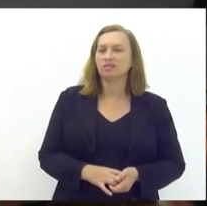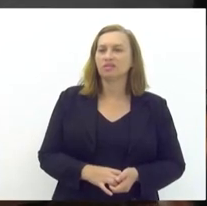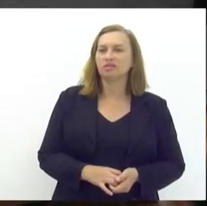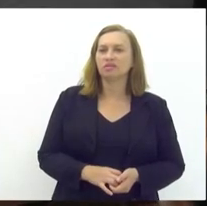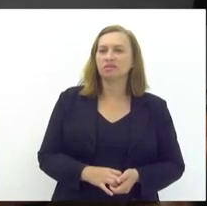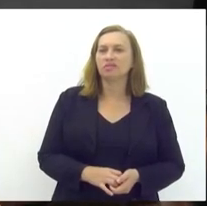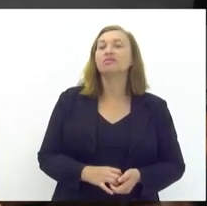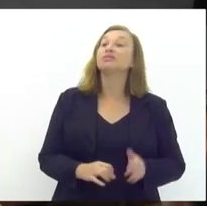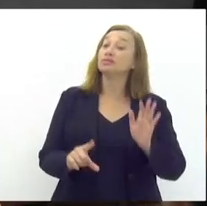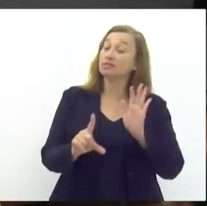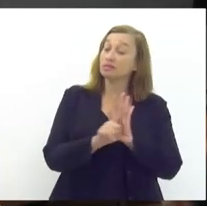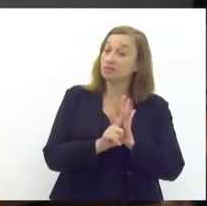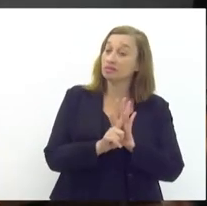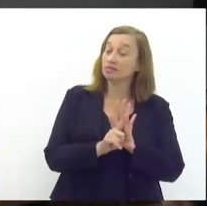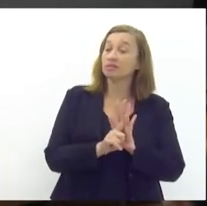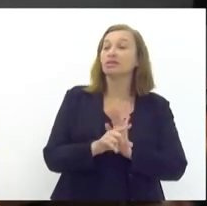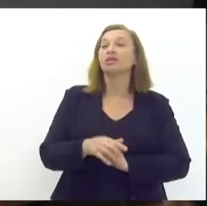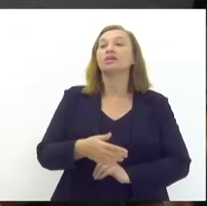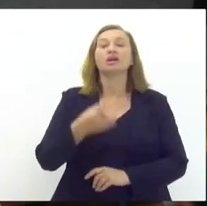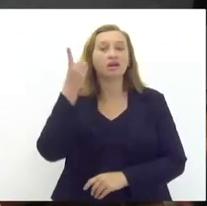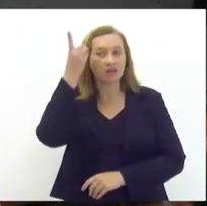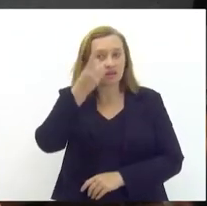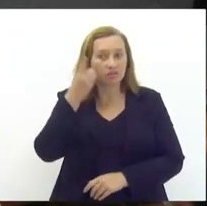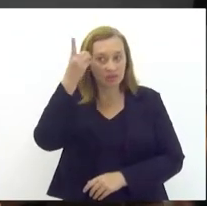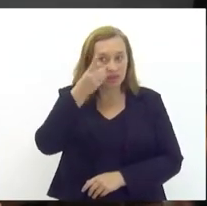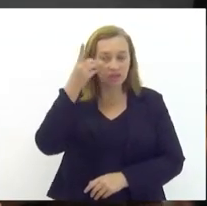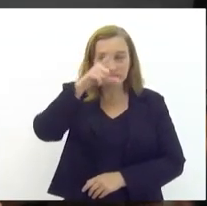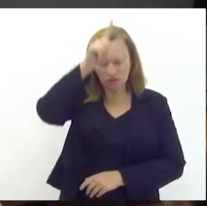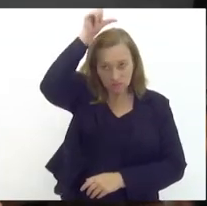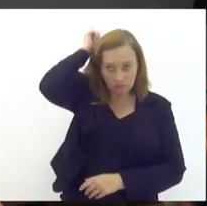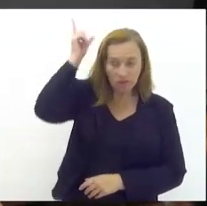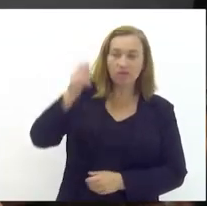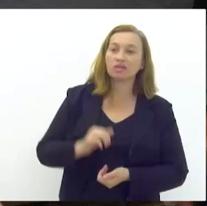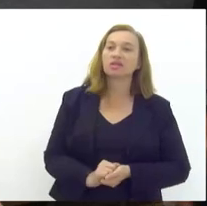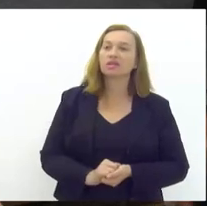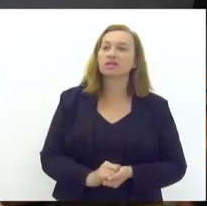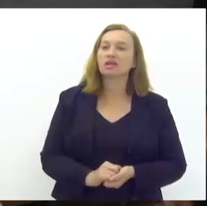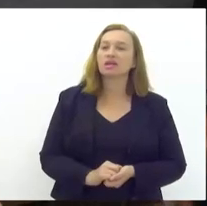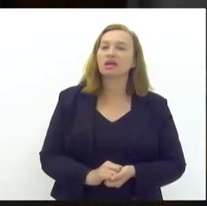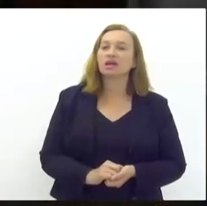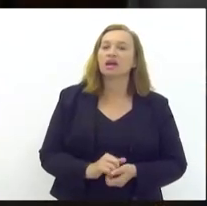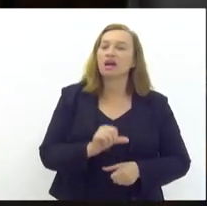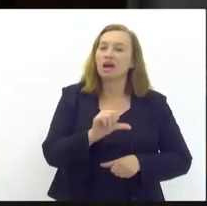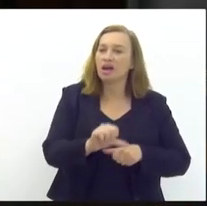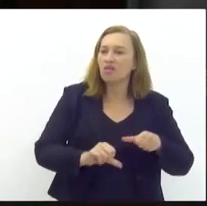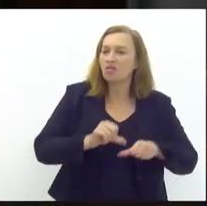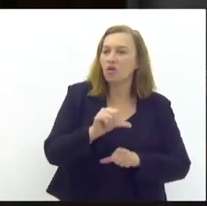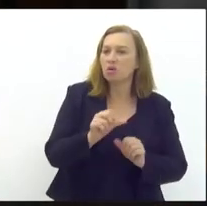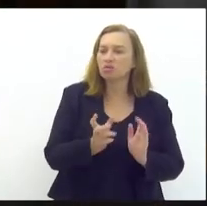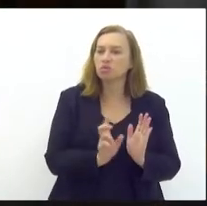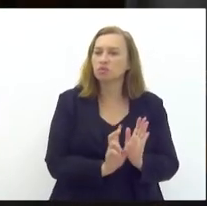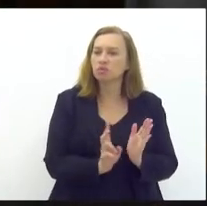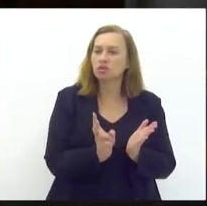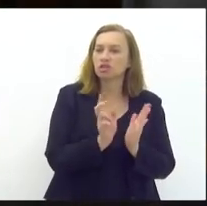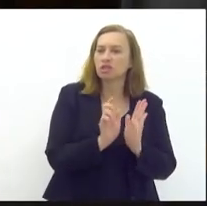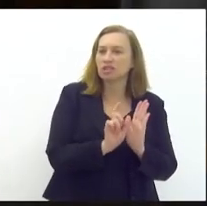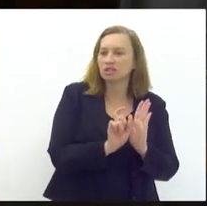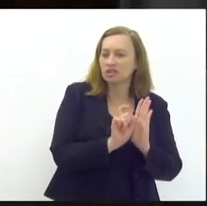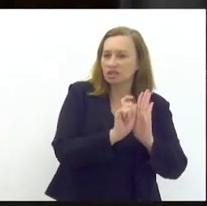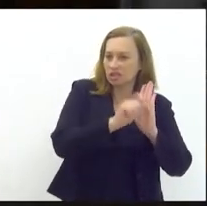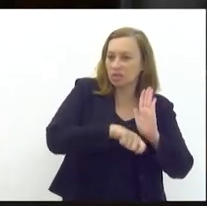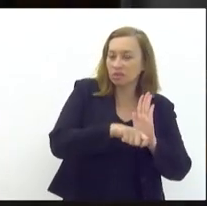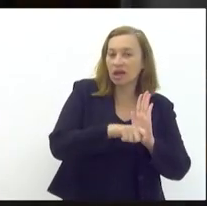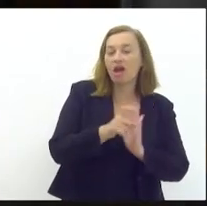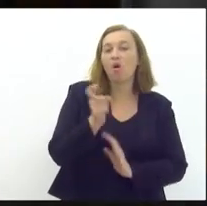é só complementando a fala do deputado Luiz Paulo é a reforma tributária ela é urgente